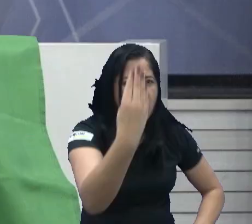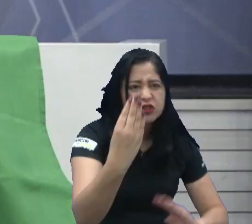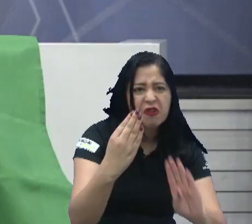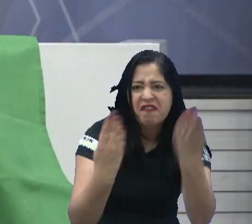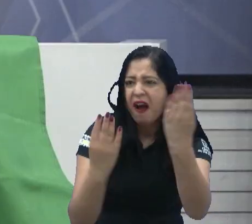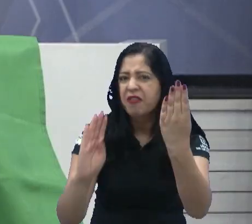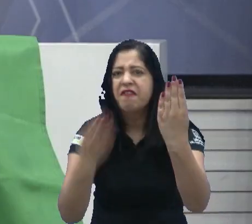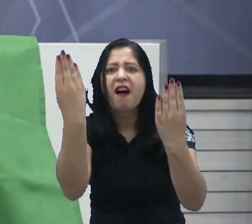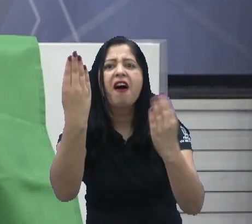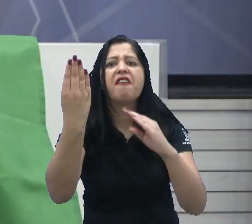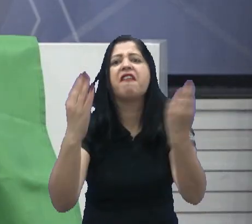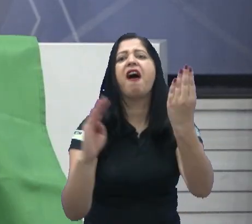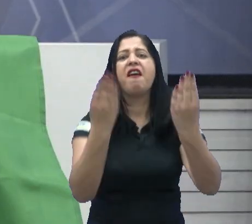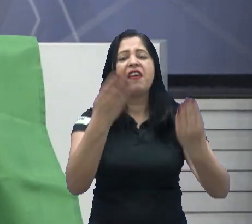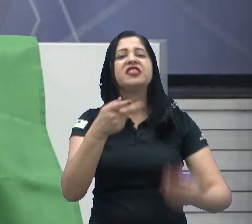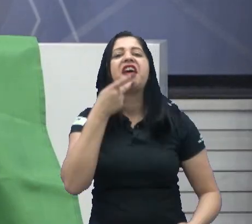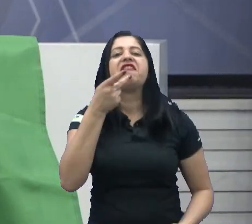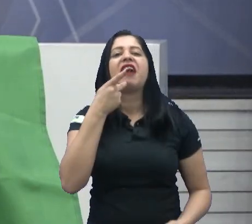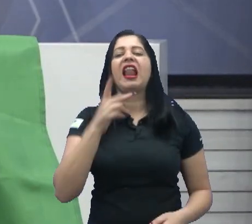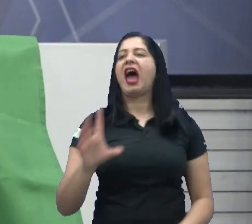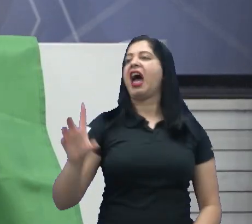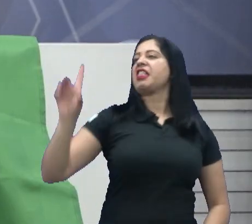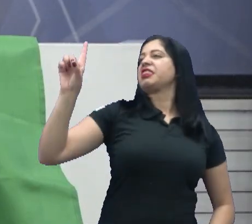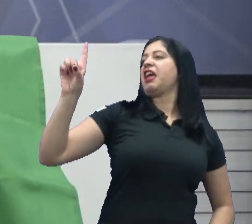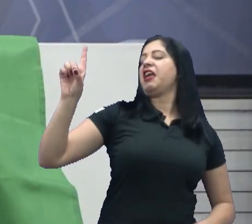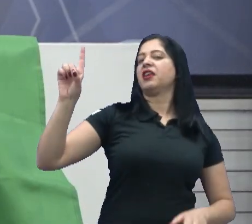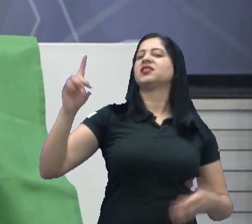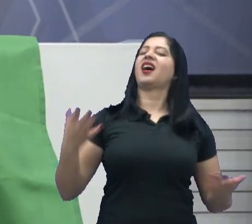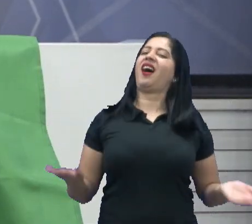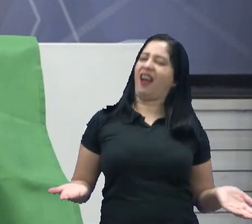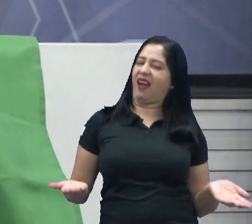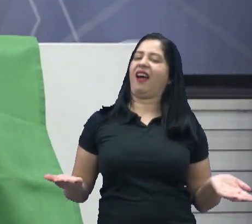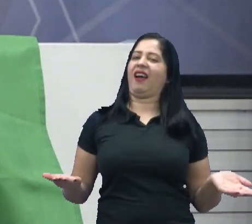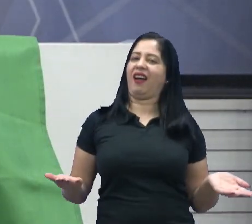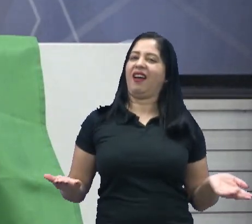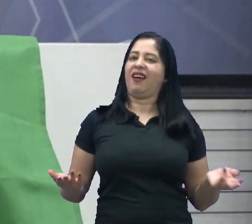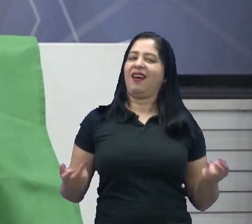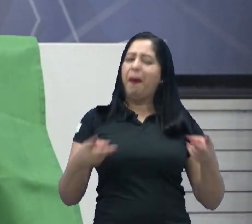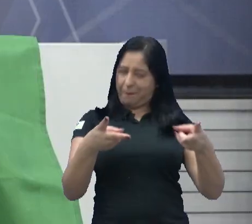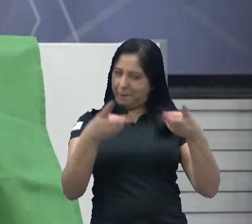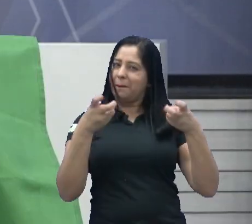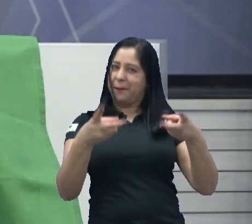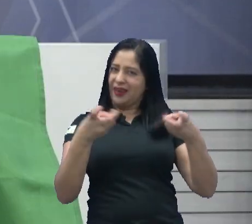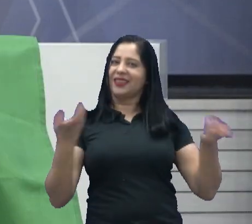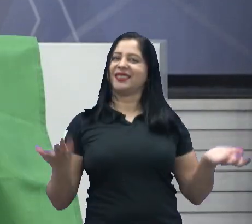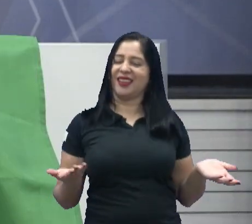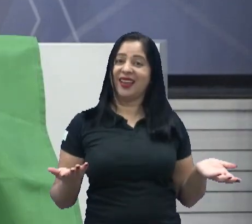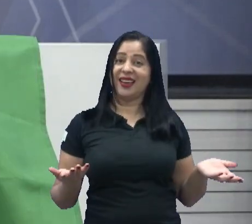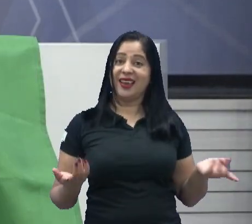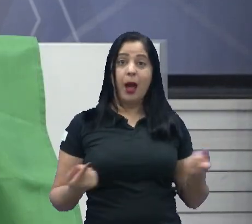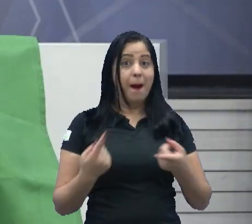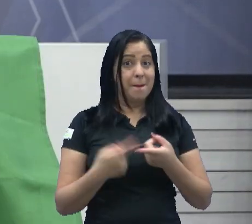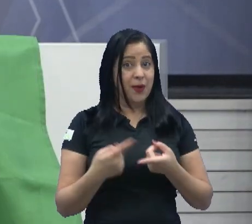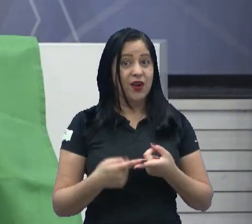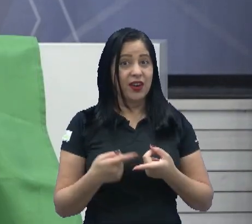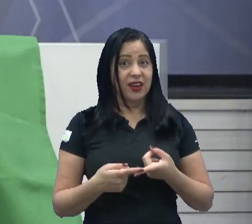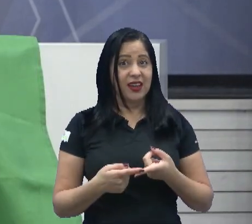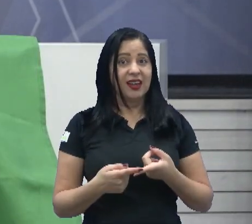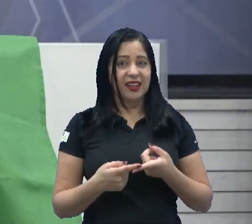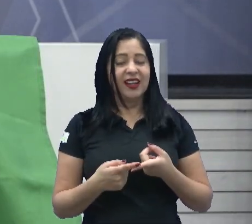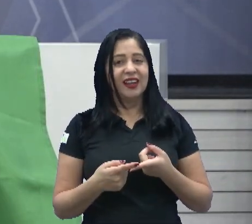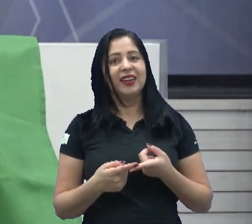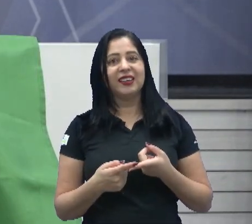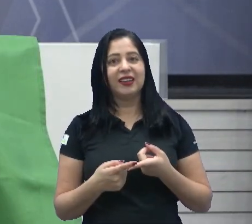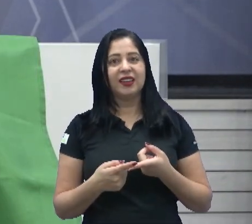essa afirmação que eles fazem. Vamos peneirar bem, porque se a gente colocar aqui o que